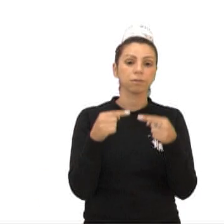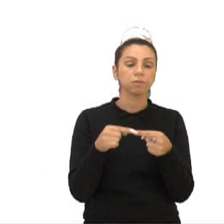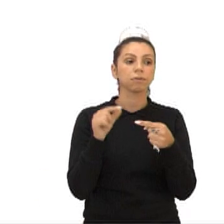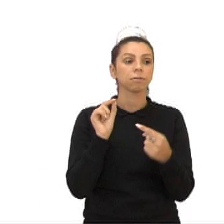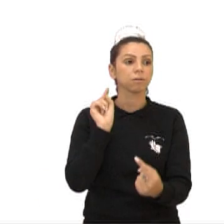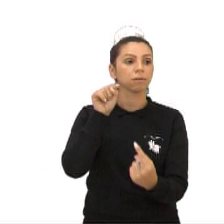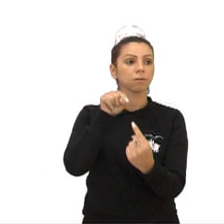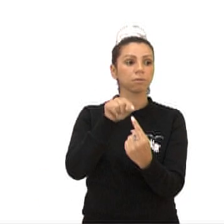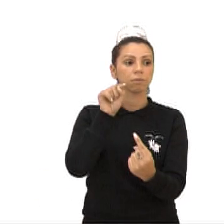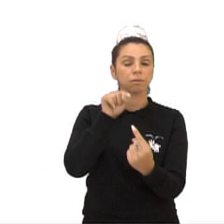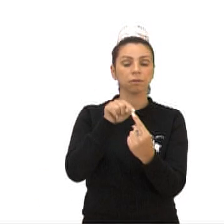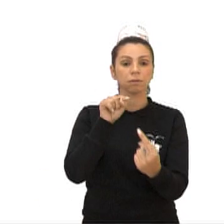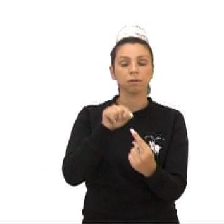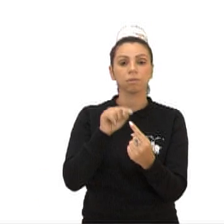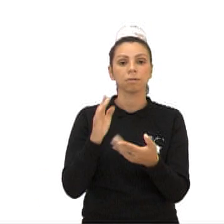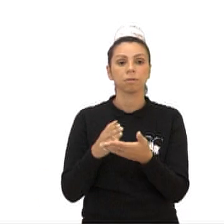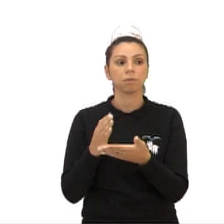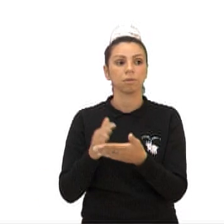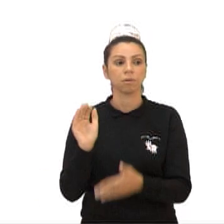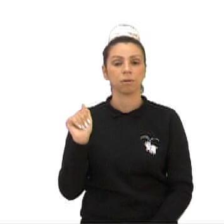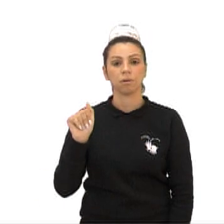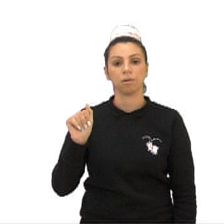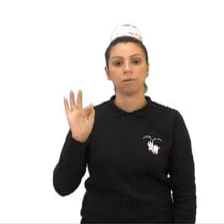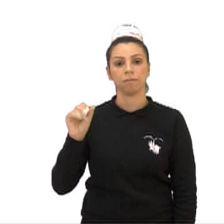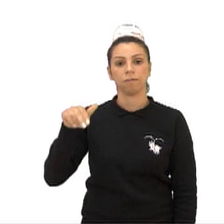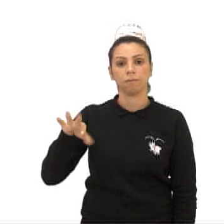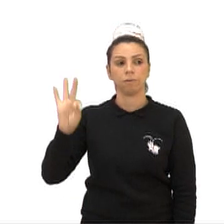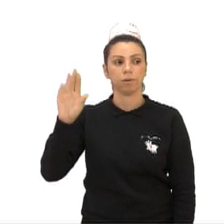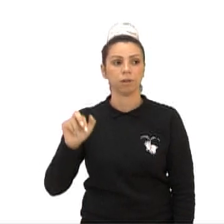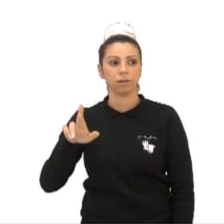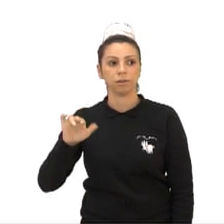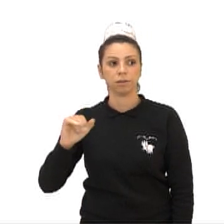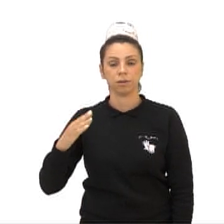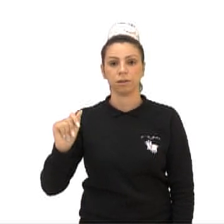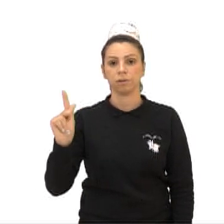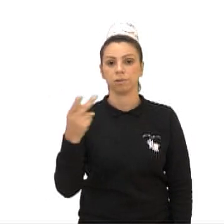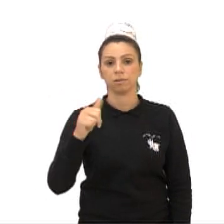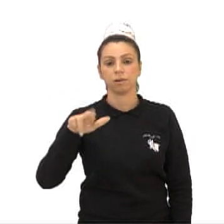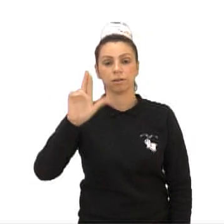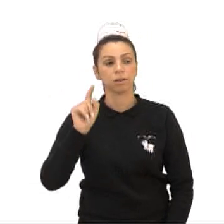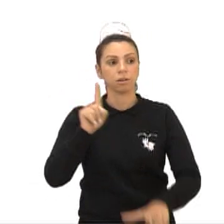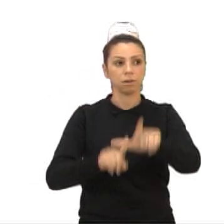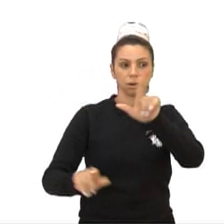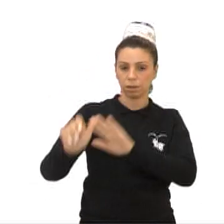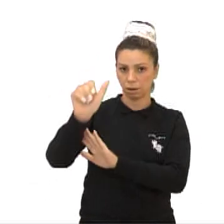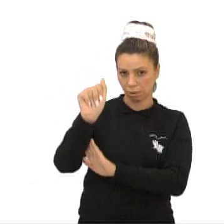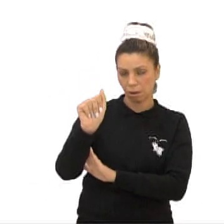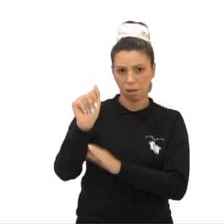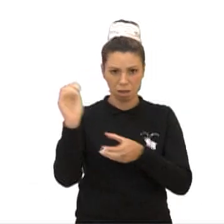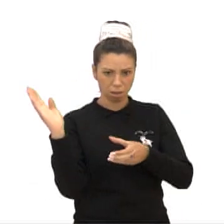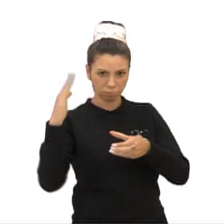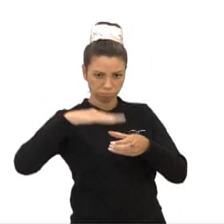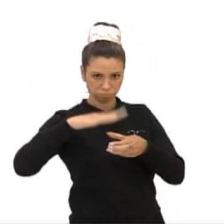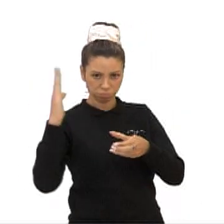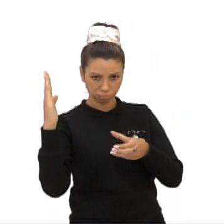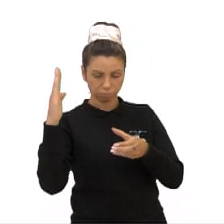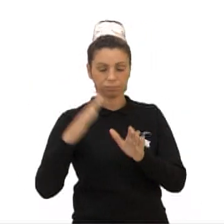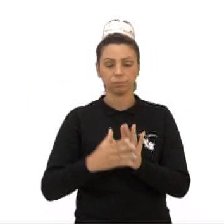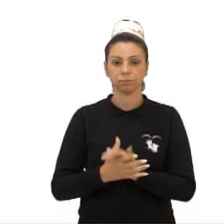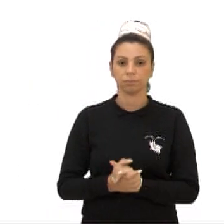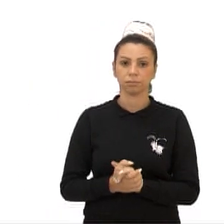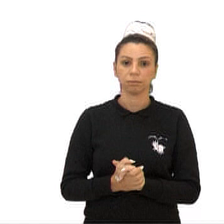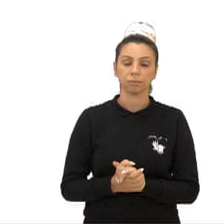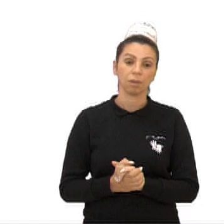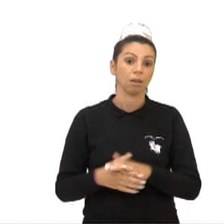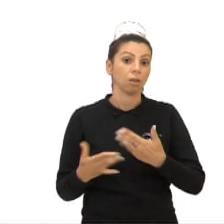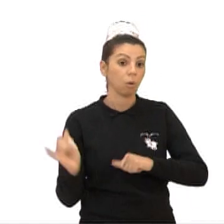obra A Fonte de Richard Muth? Tá? Letra A, um vaso sanitário. Que